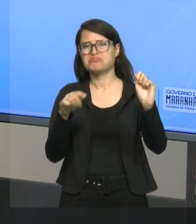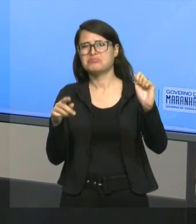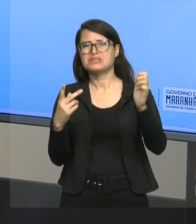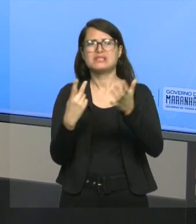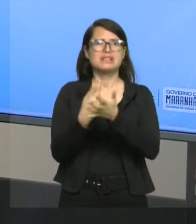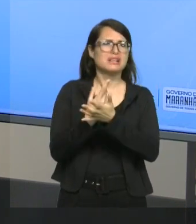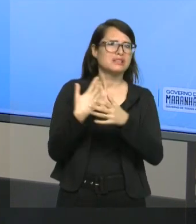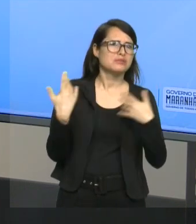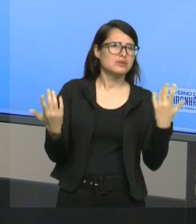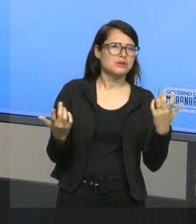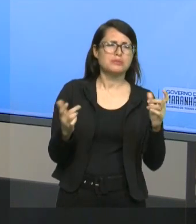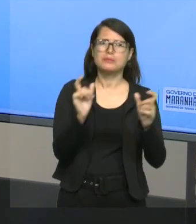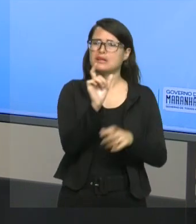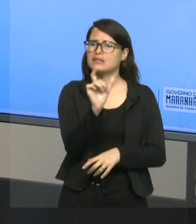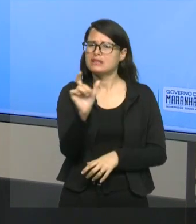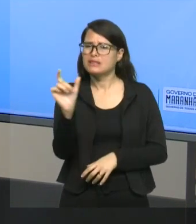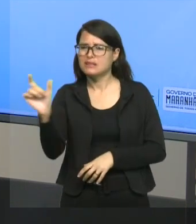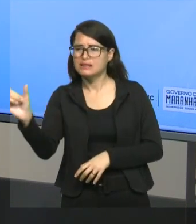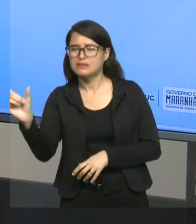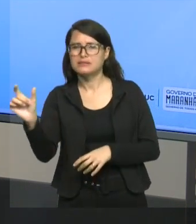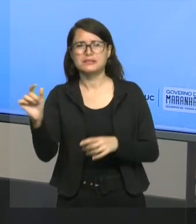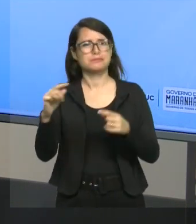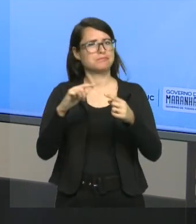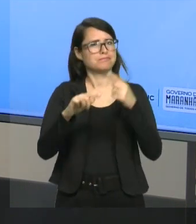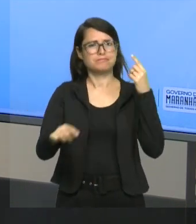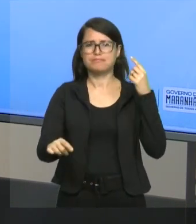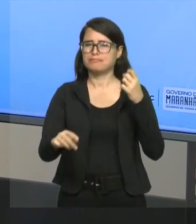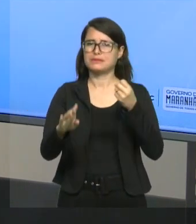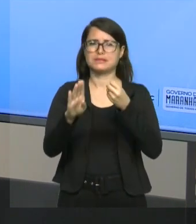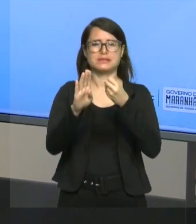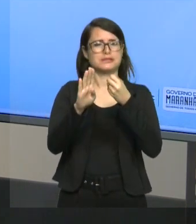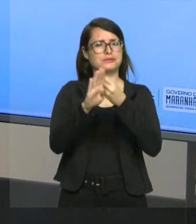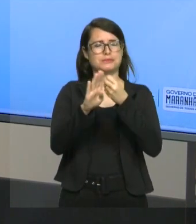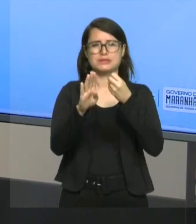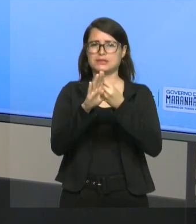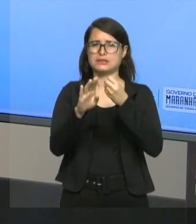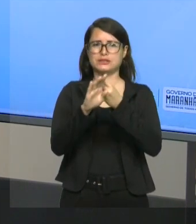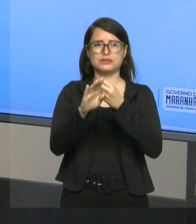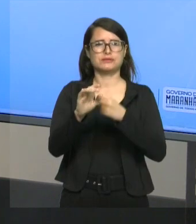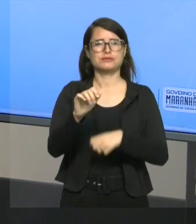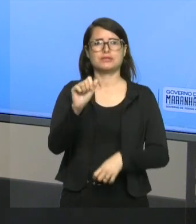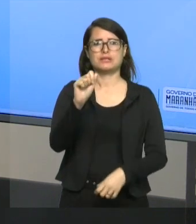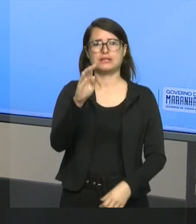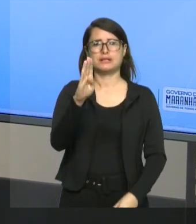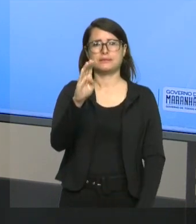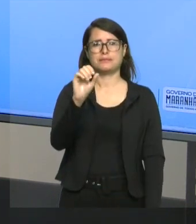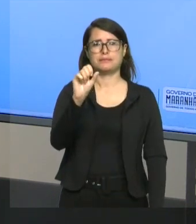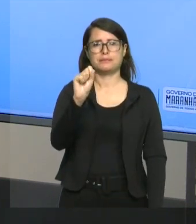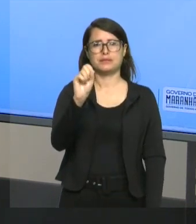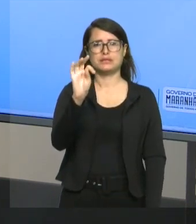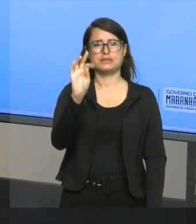alguma dessas palavras que não são substantivos abstratos?